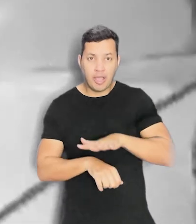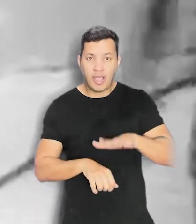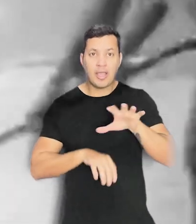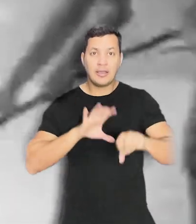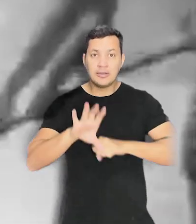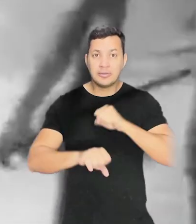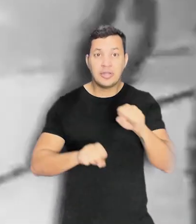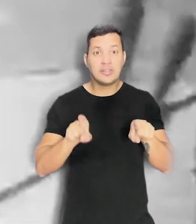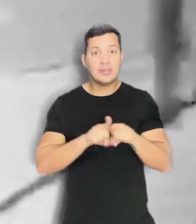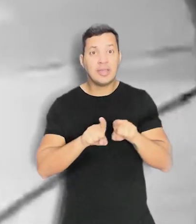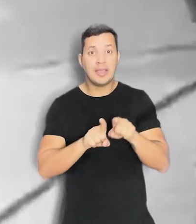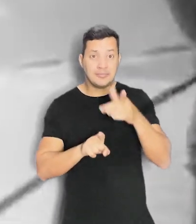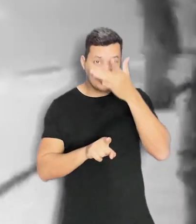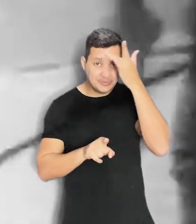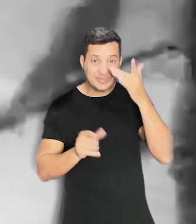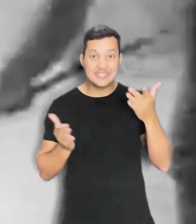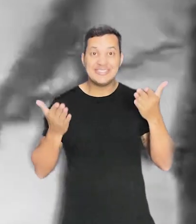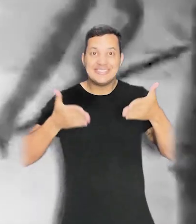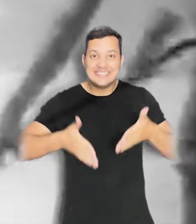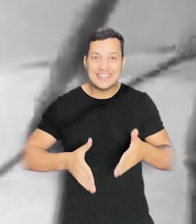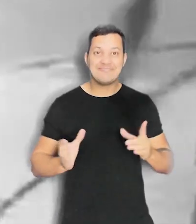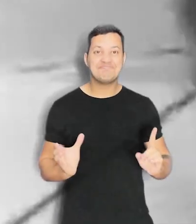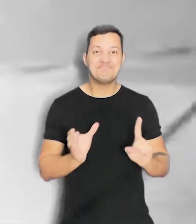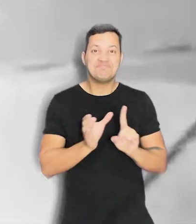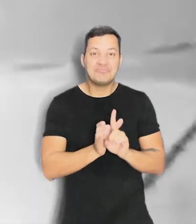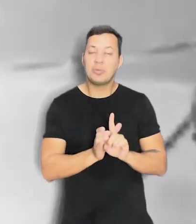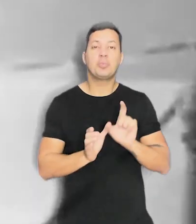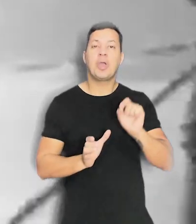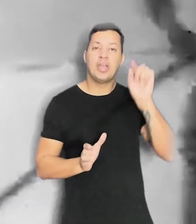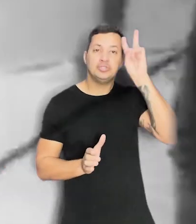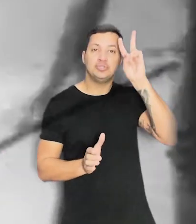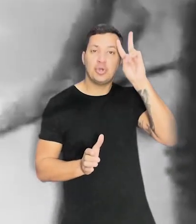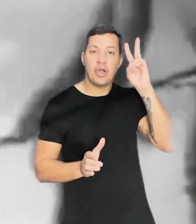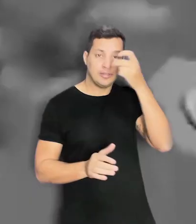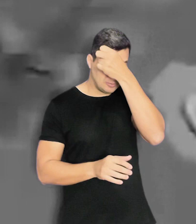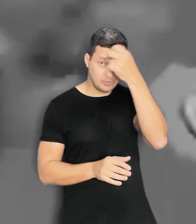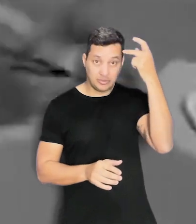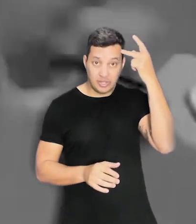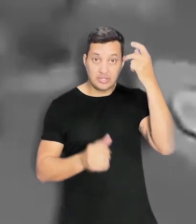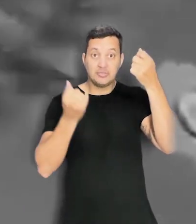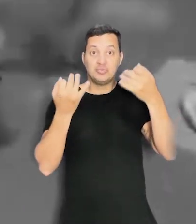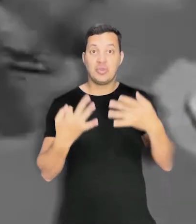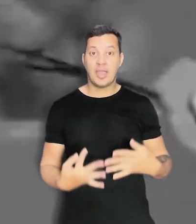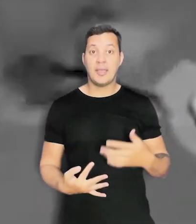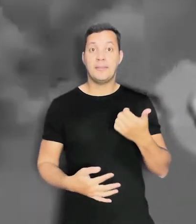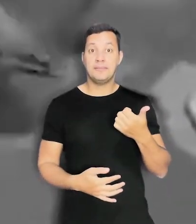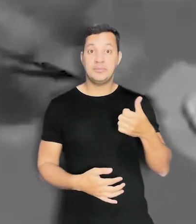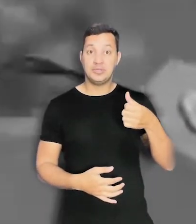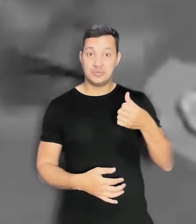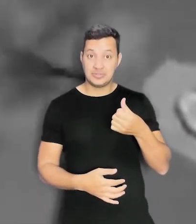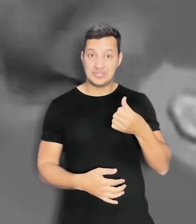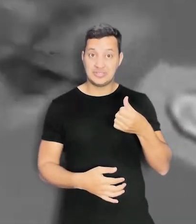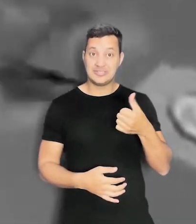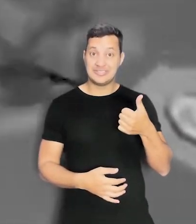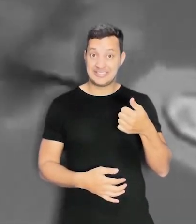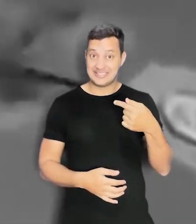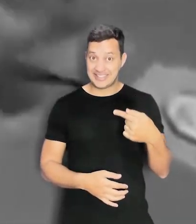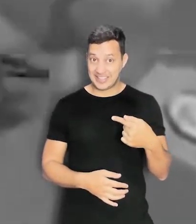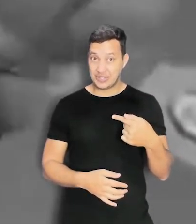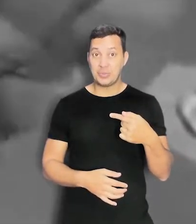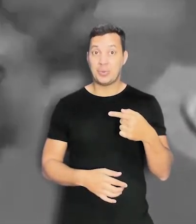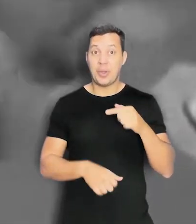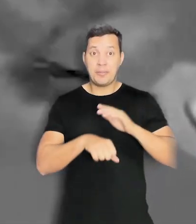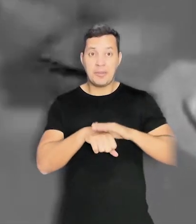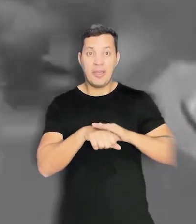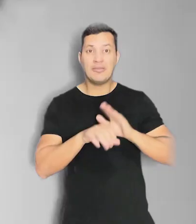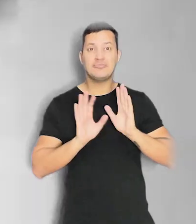acolhedora cordialidade de seus habitantes. A história do município remonta ao ano de 1617, quando